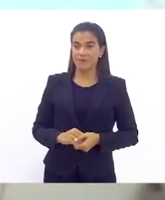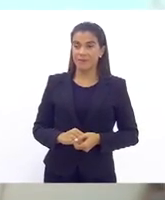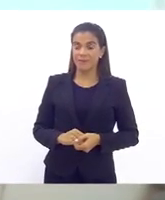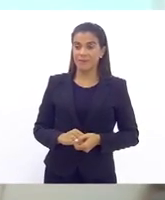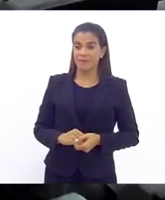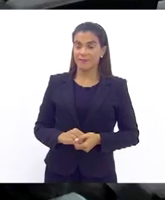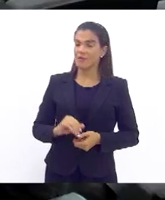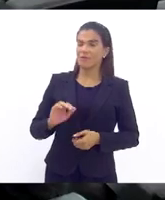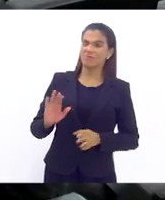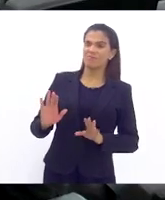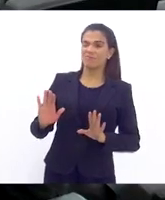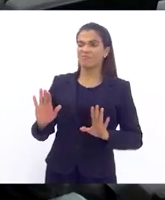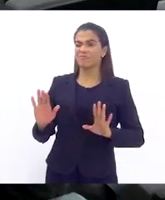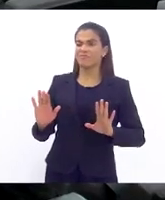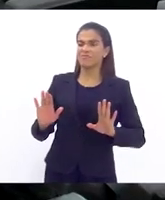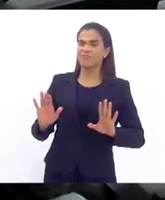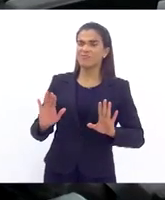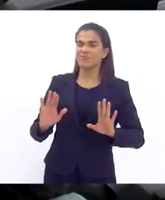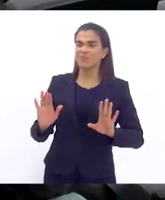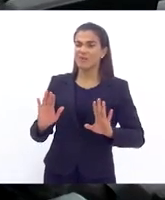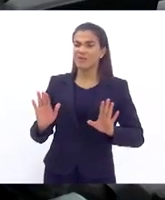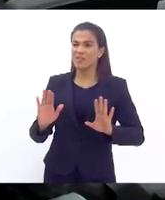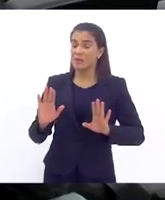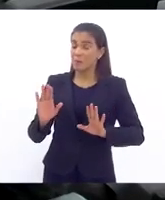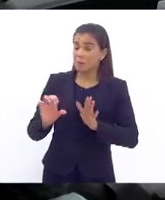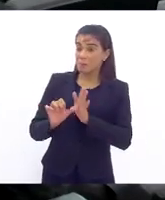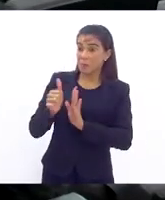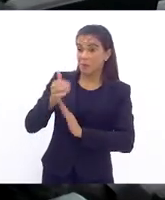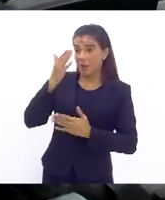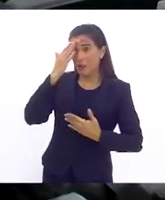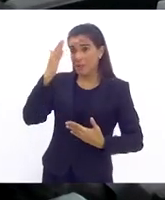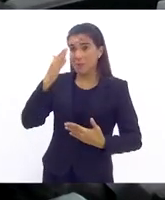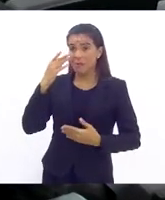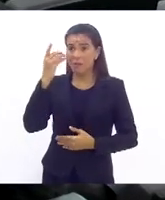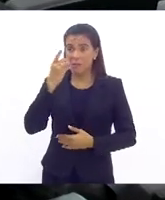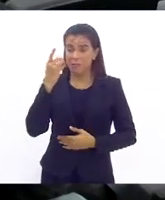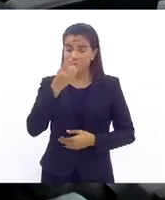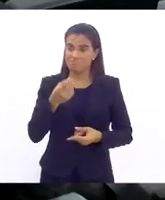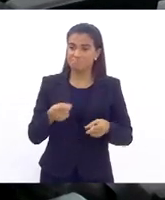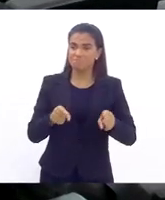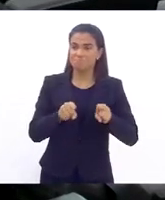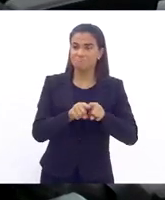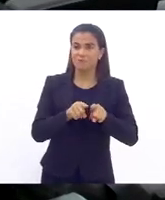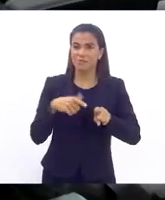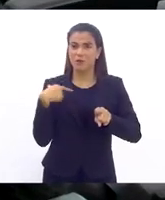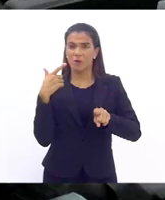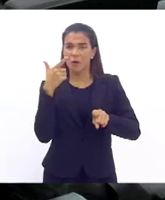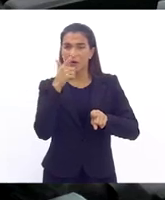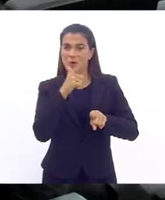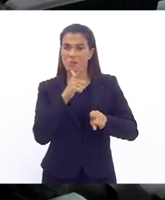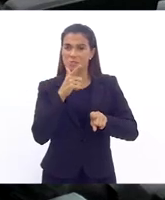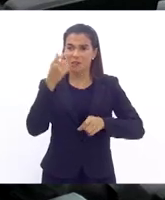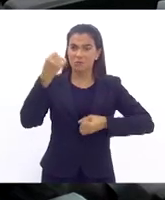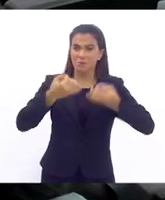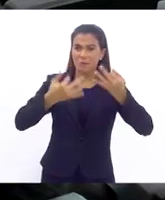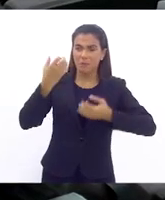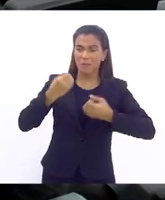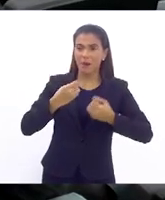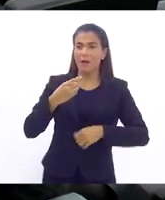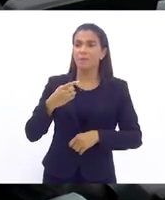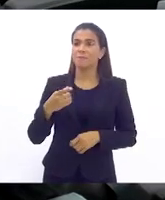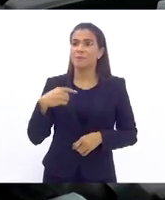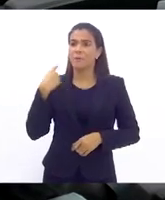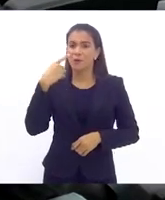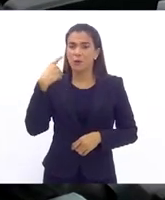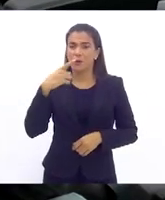não é só é primeiramente agradecer o deputado mais uma vez parceria aqui de poder esclarecer cumprimentar aqui futura Patrícia